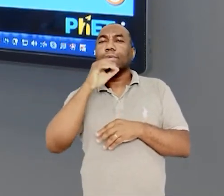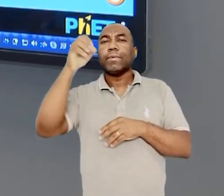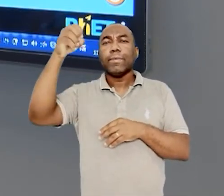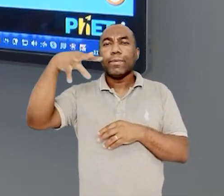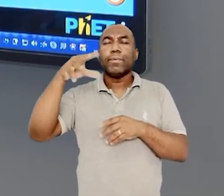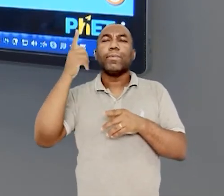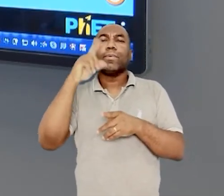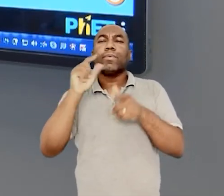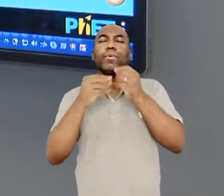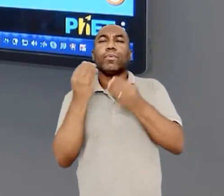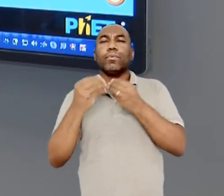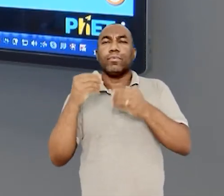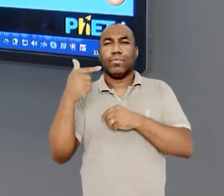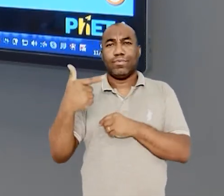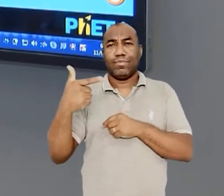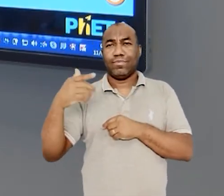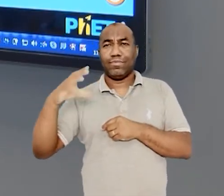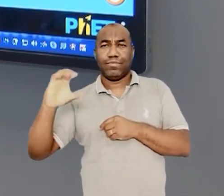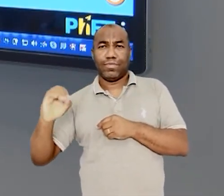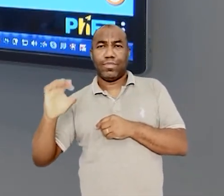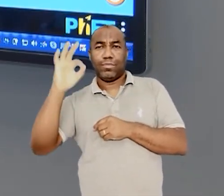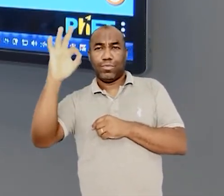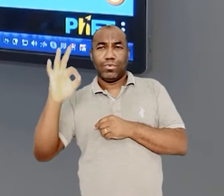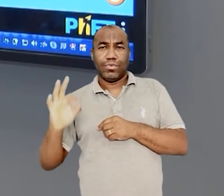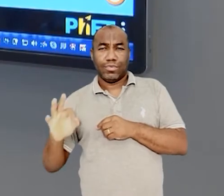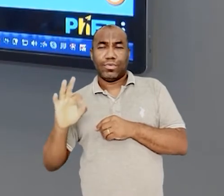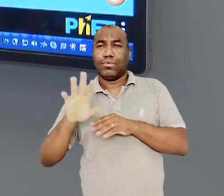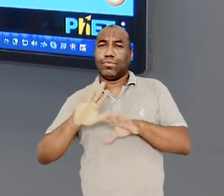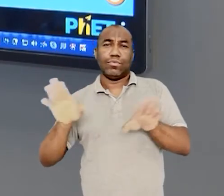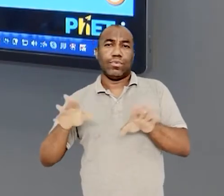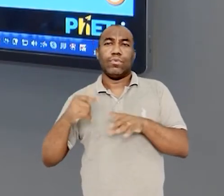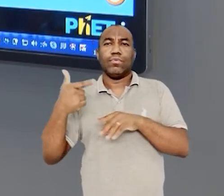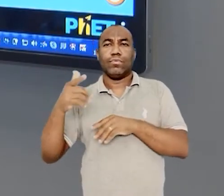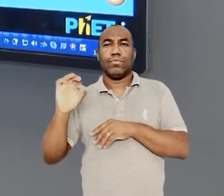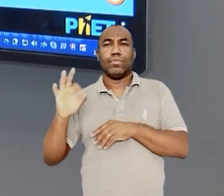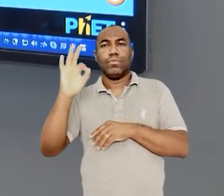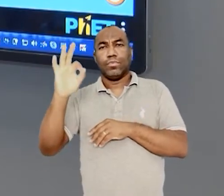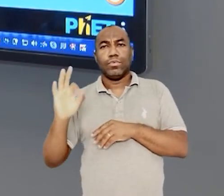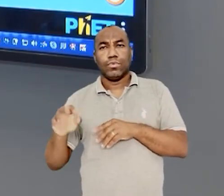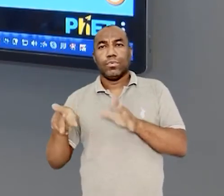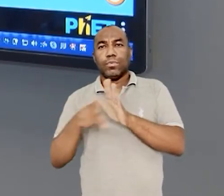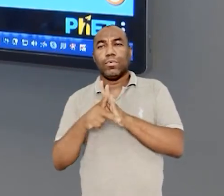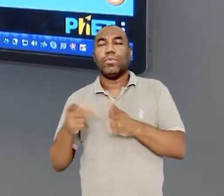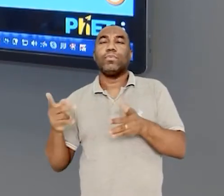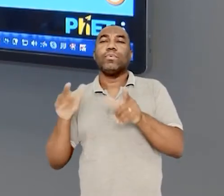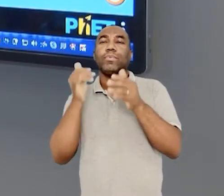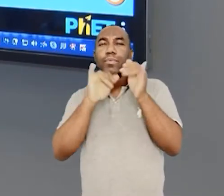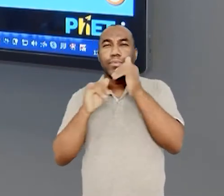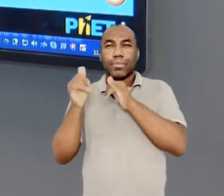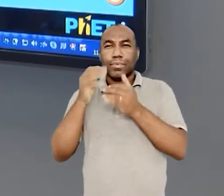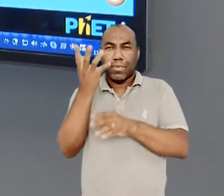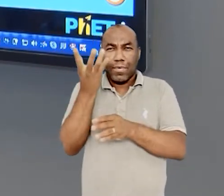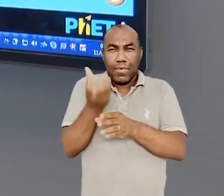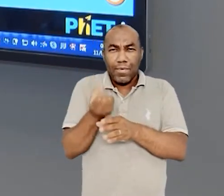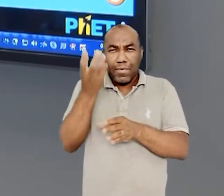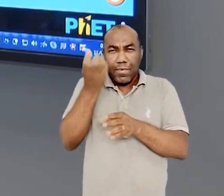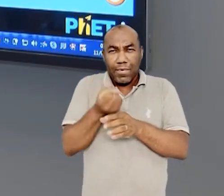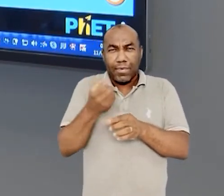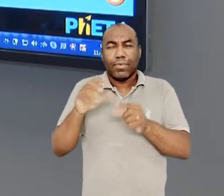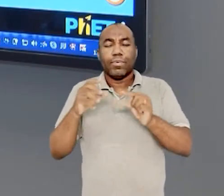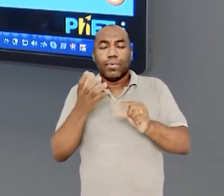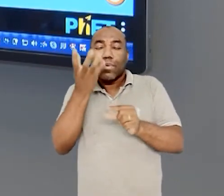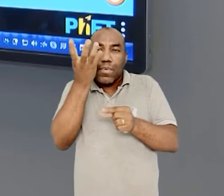aproveita apenas 20% dessa reação química aqui, que produz um movimento, ou